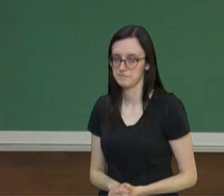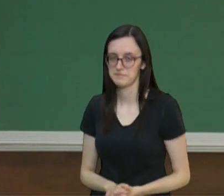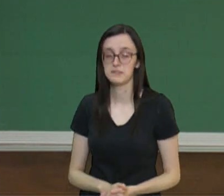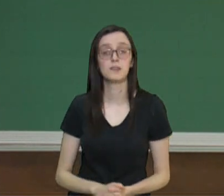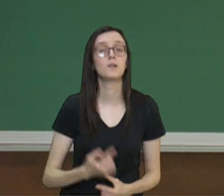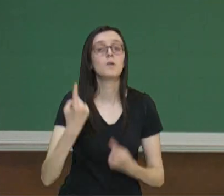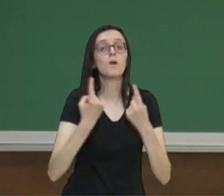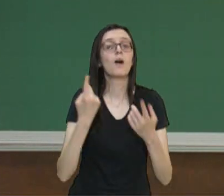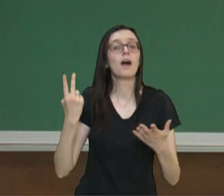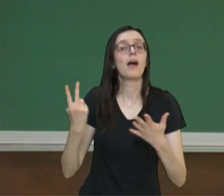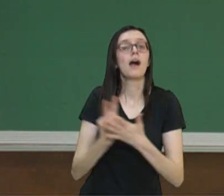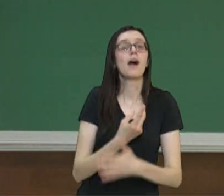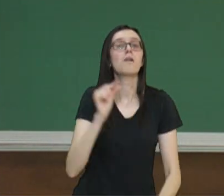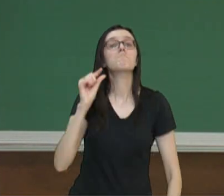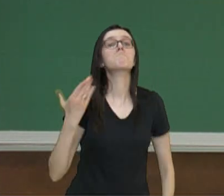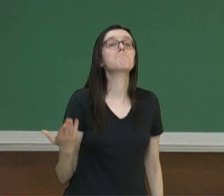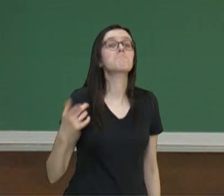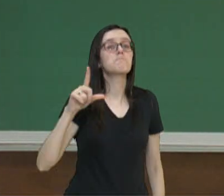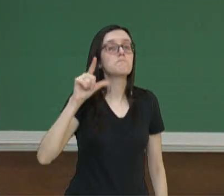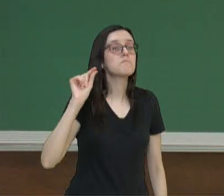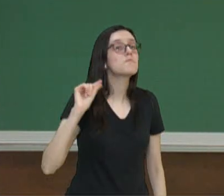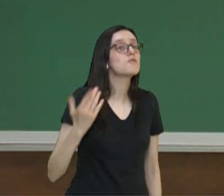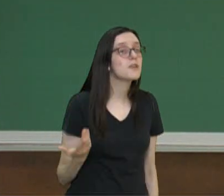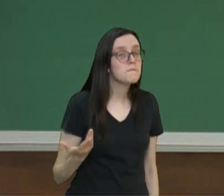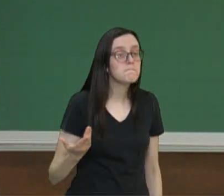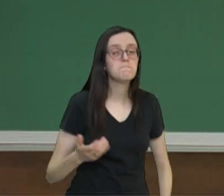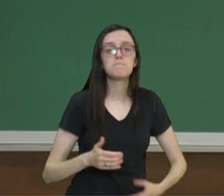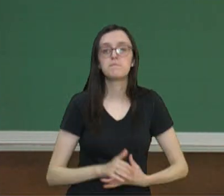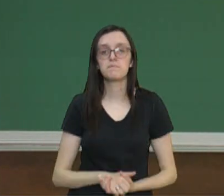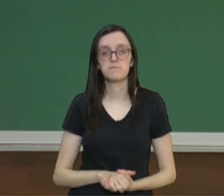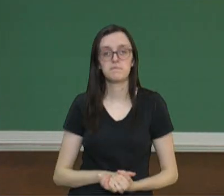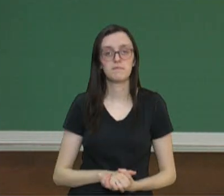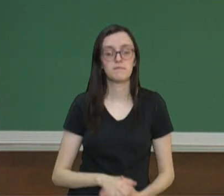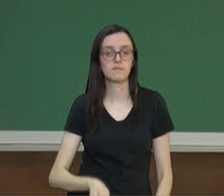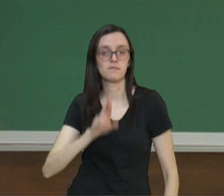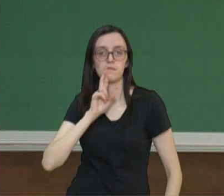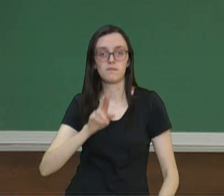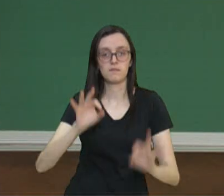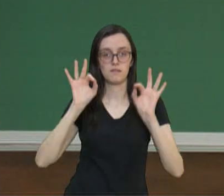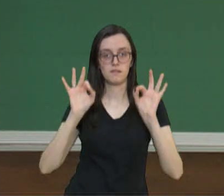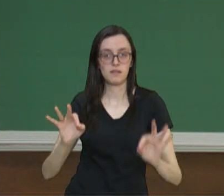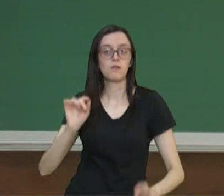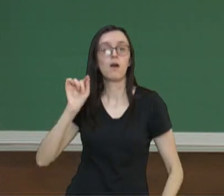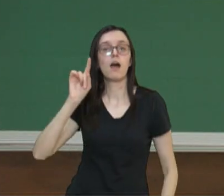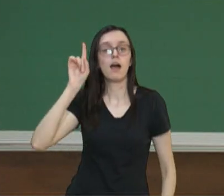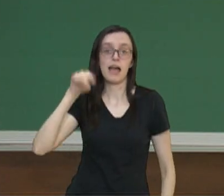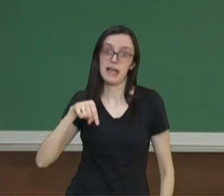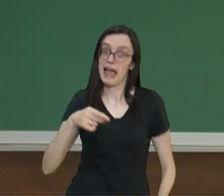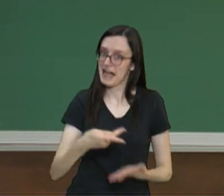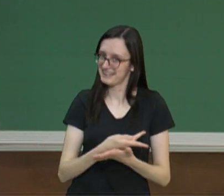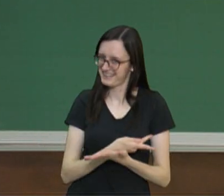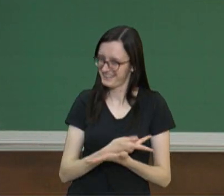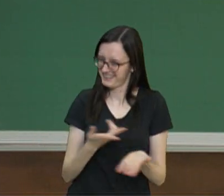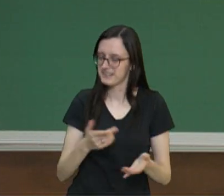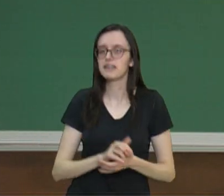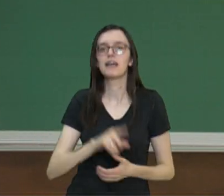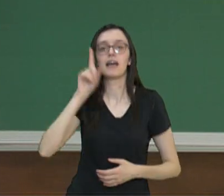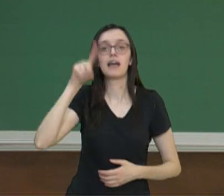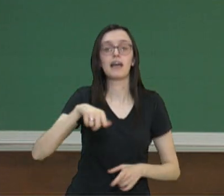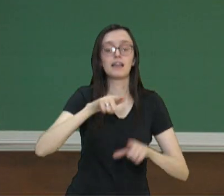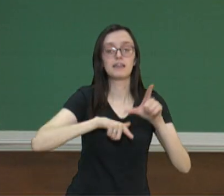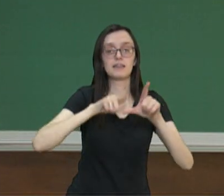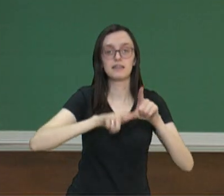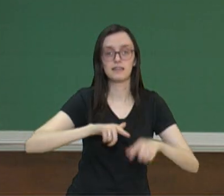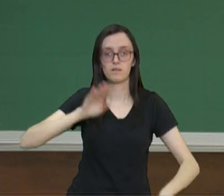Alternativa incorreta, então, que vocês escolheram. A resposta certa, que é errada, é a B.